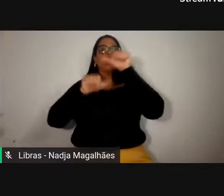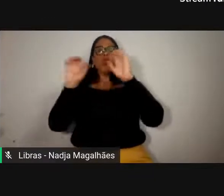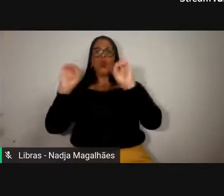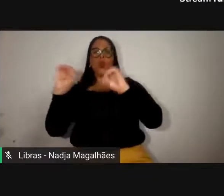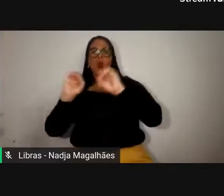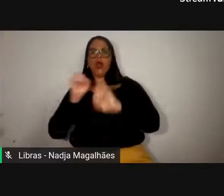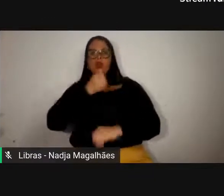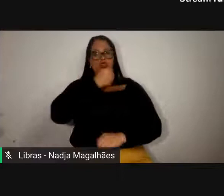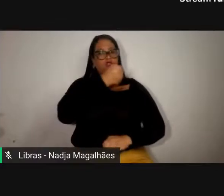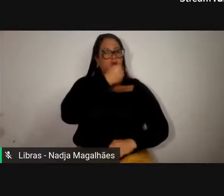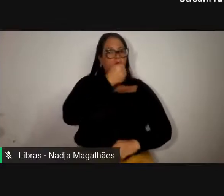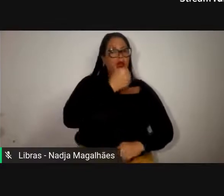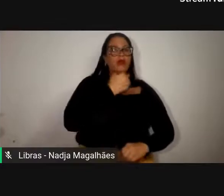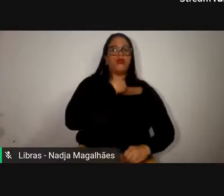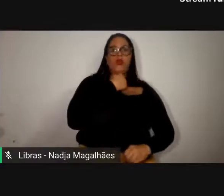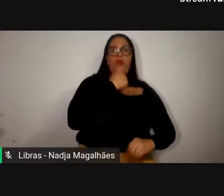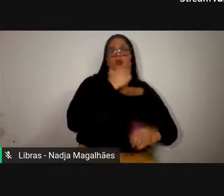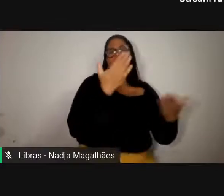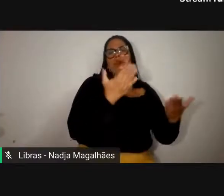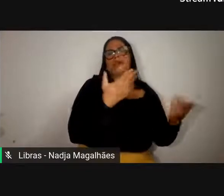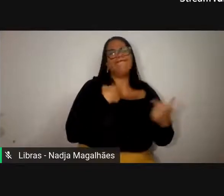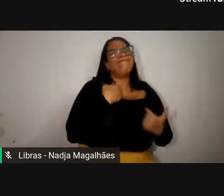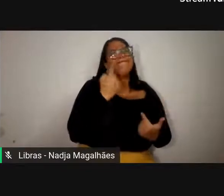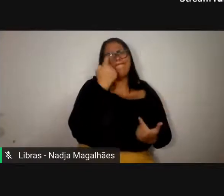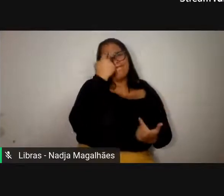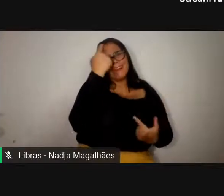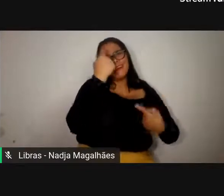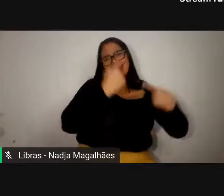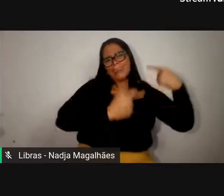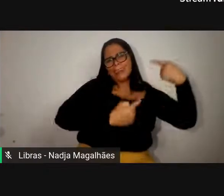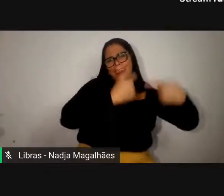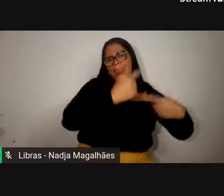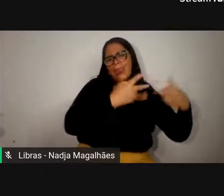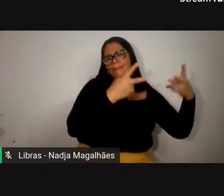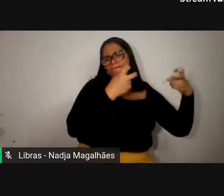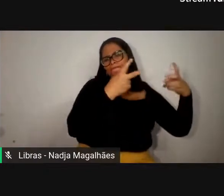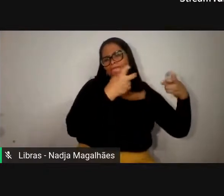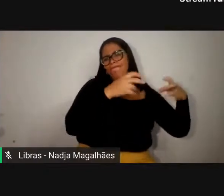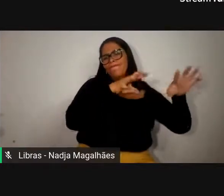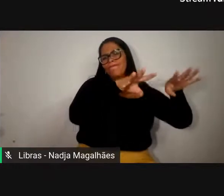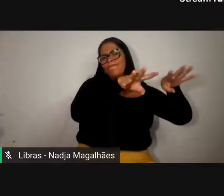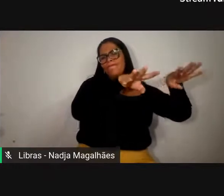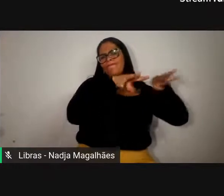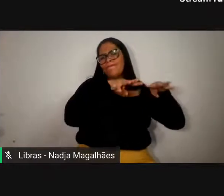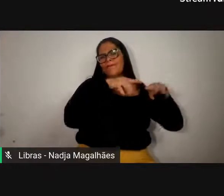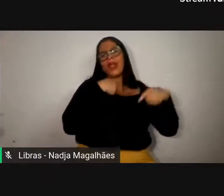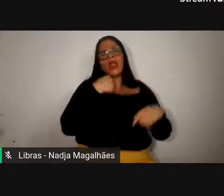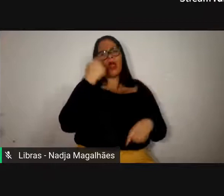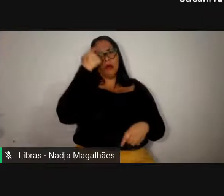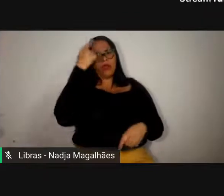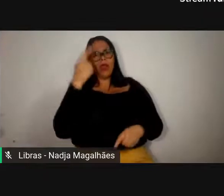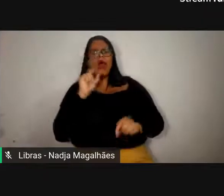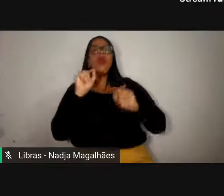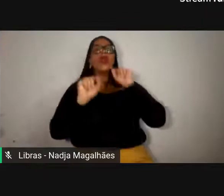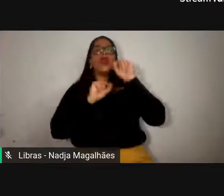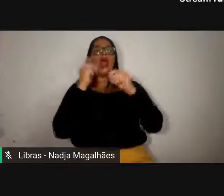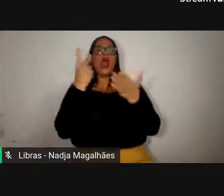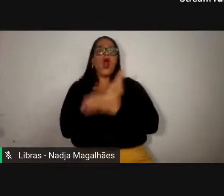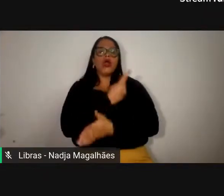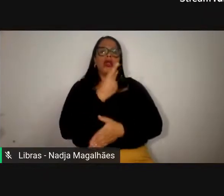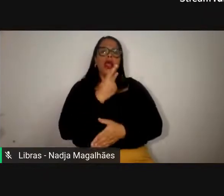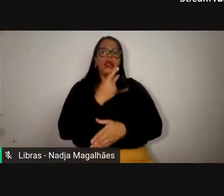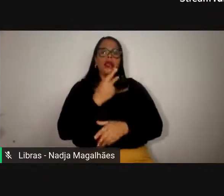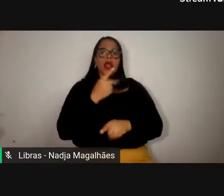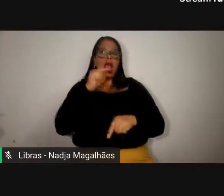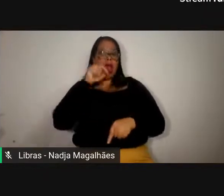deveriam interferir. E aí tinha uma conversa muito grande lá no plenário da Câmara, que era assim, o que é feito aqui, esse tipo de